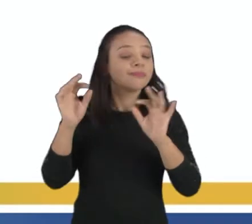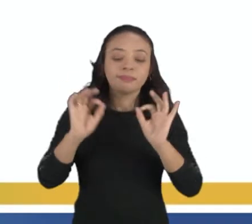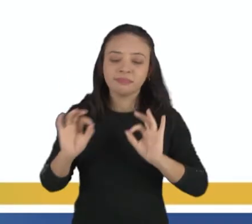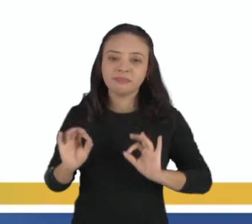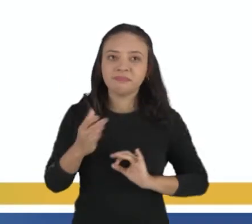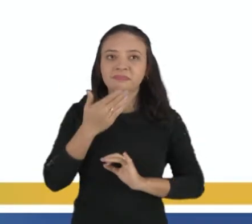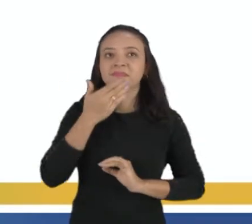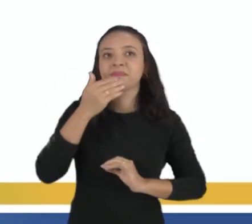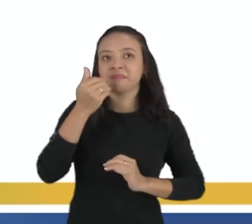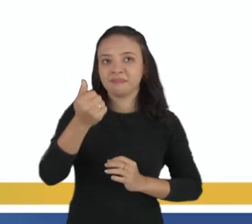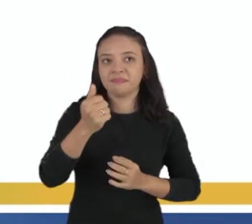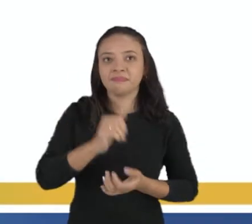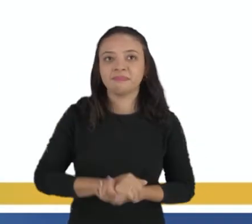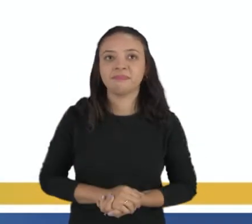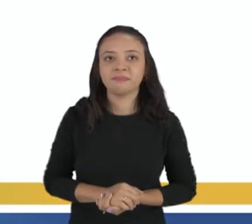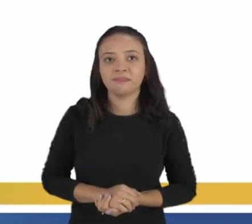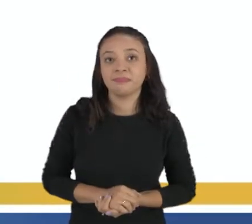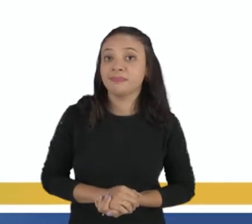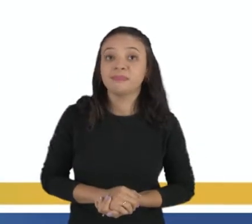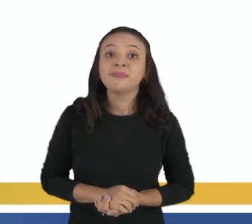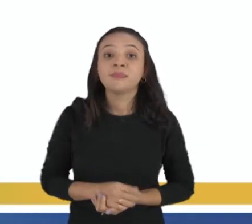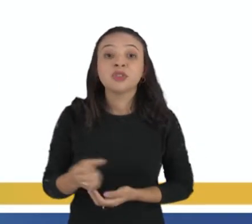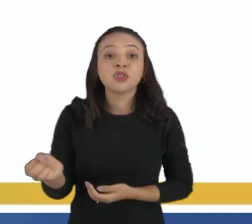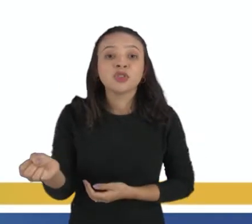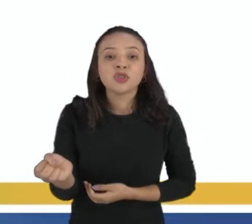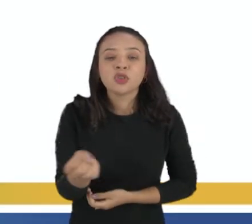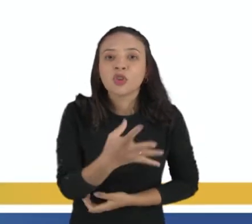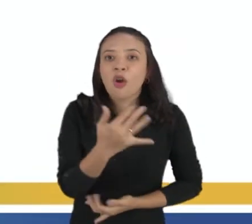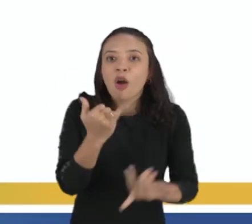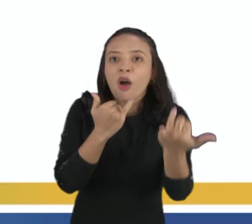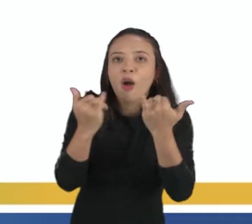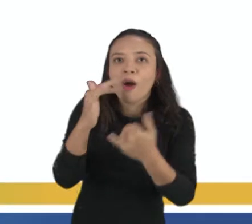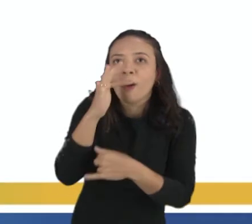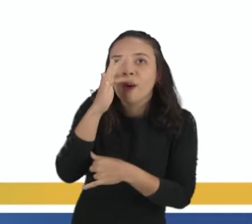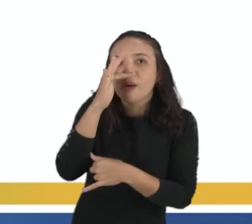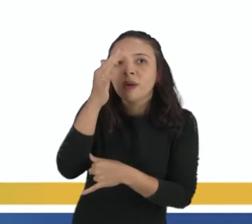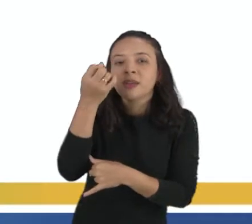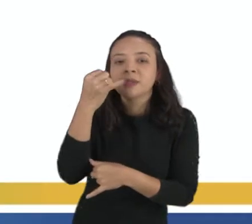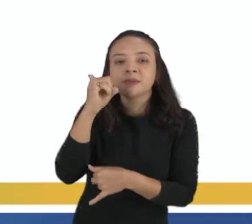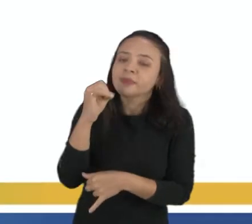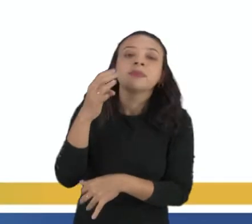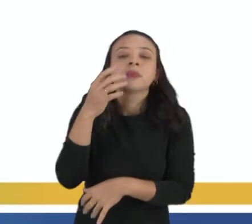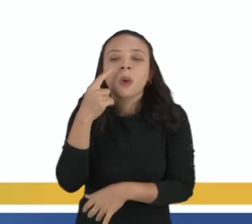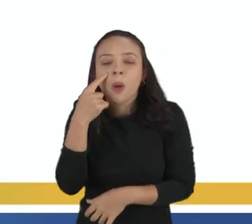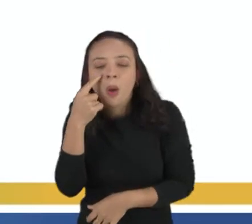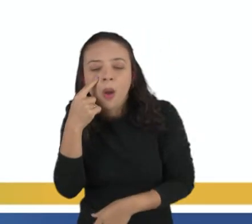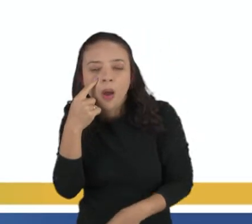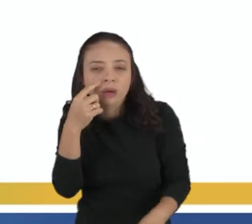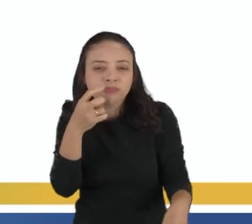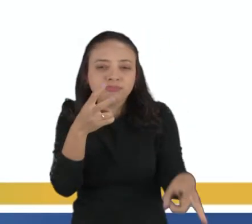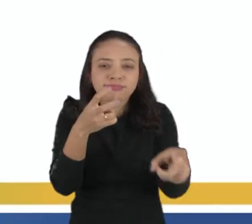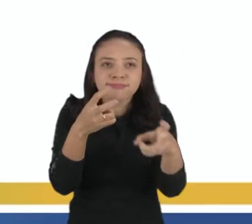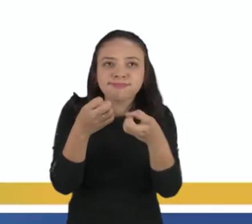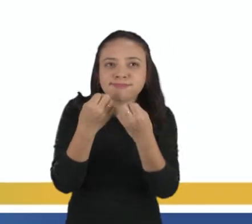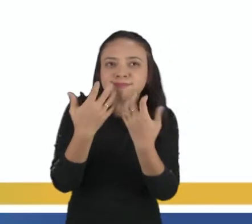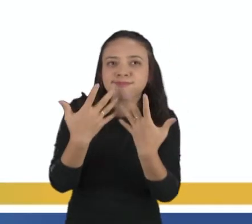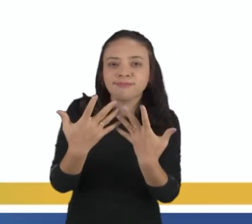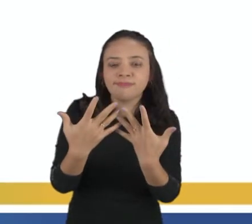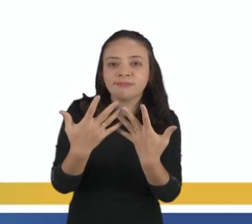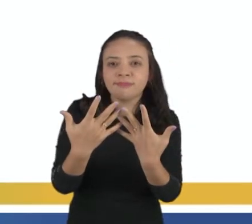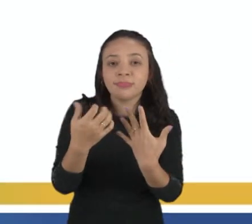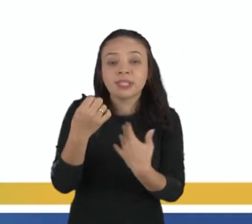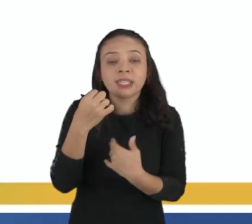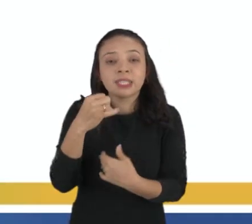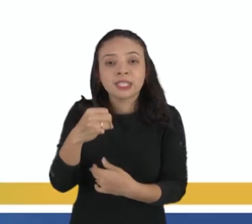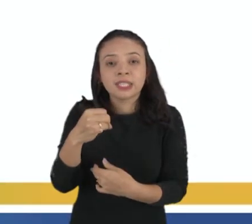delicada composição. Quantas novidades há numa flor, se a contemplarmos bem? Quantas novidades há